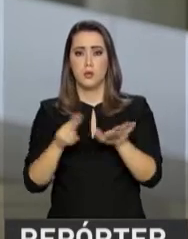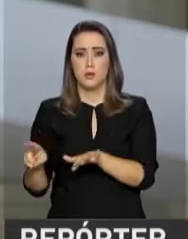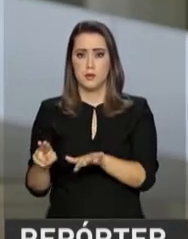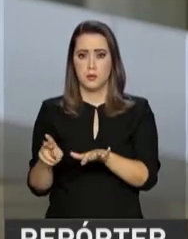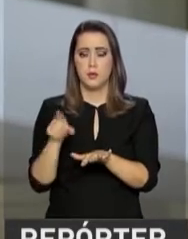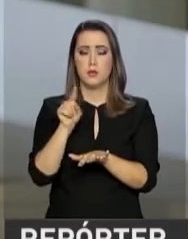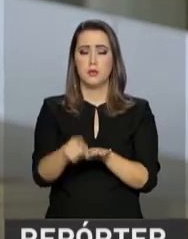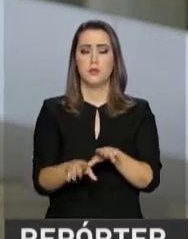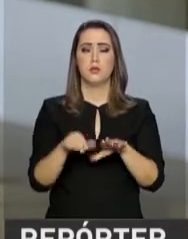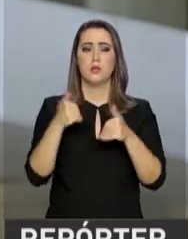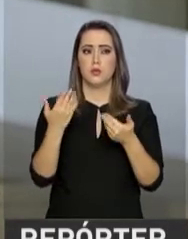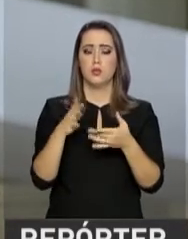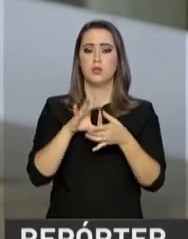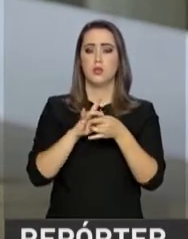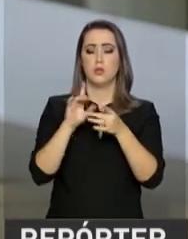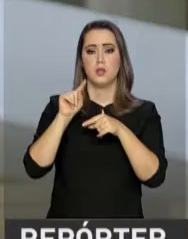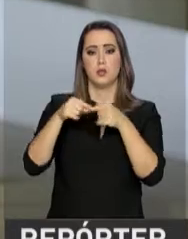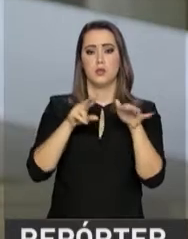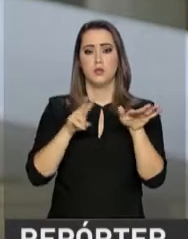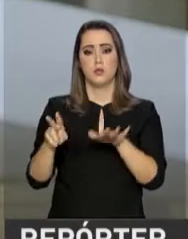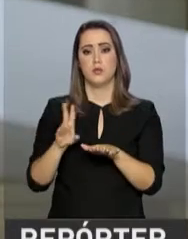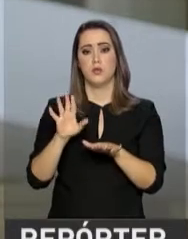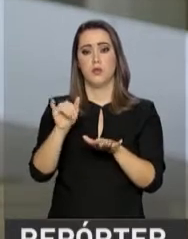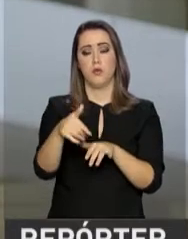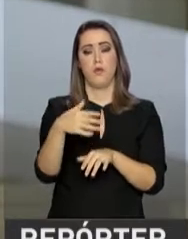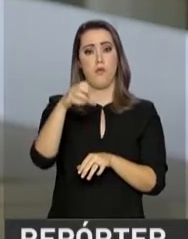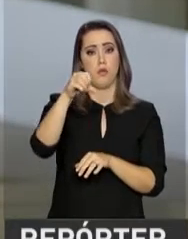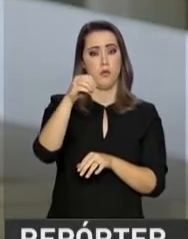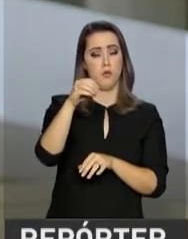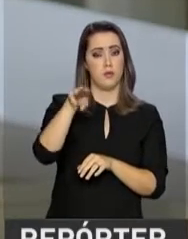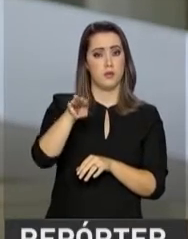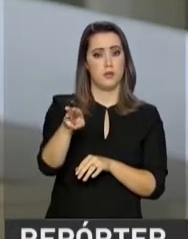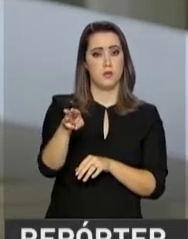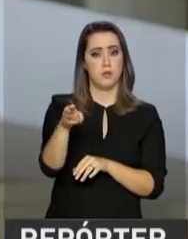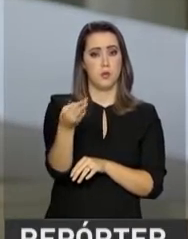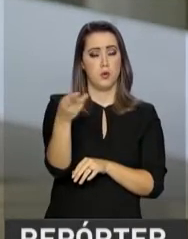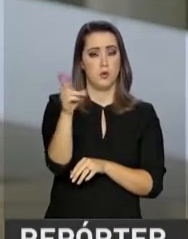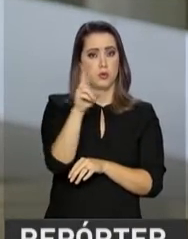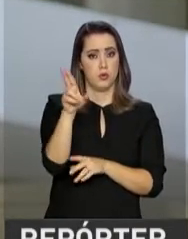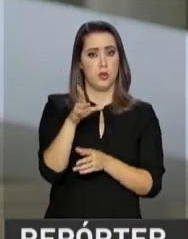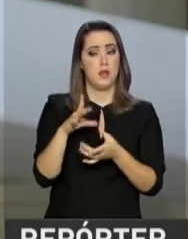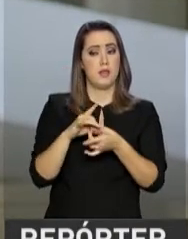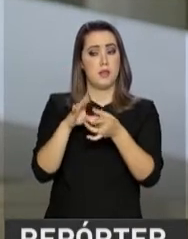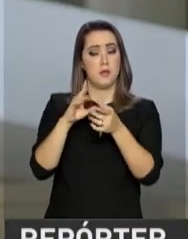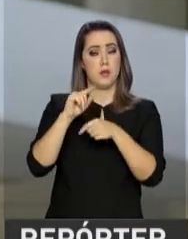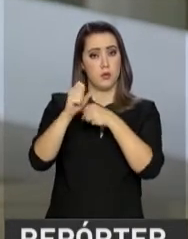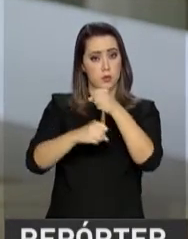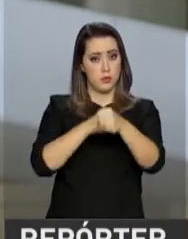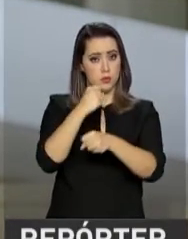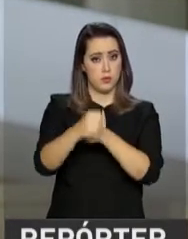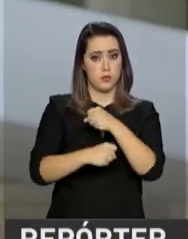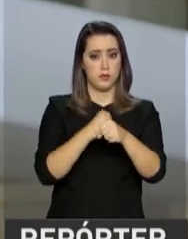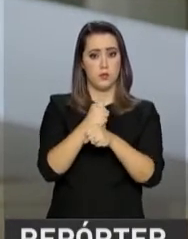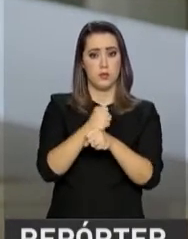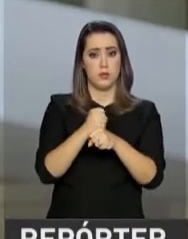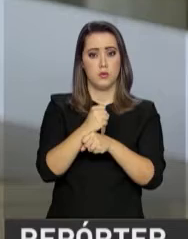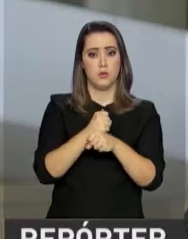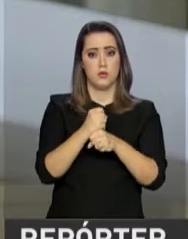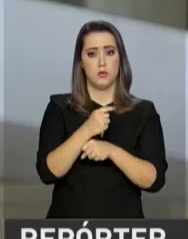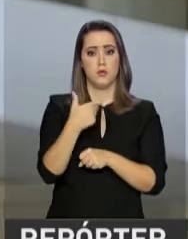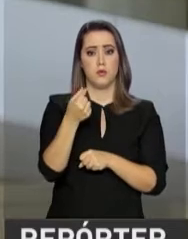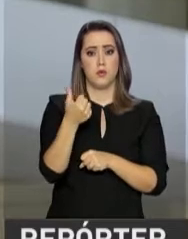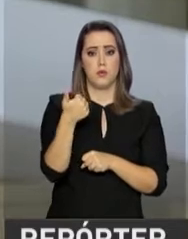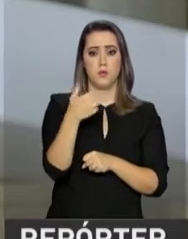maior parte deve ser liberada já na próxima semana. E aí o restante, 900 milhões de reais, devem ser liberados no começo do ano que vem, no começo